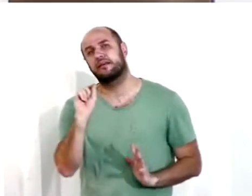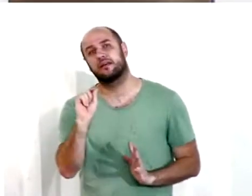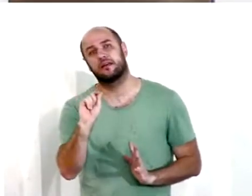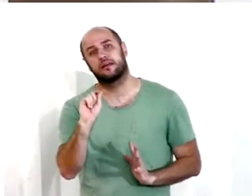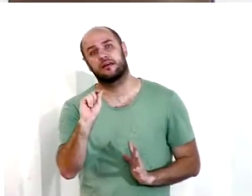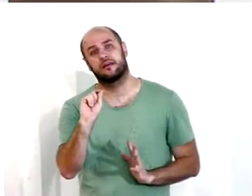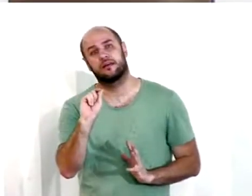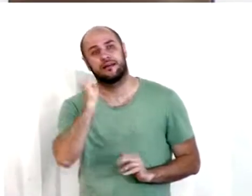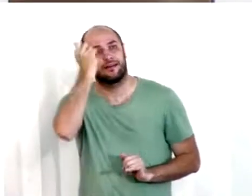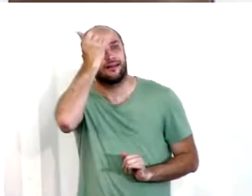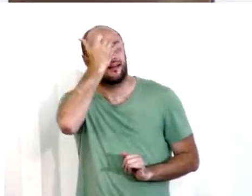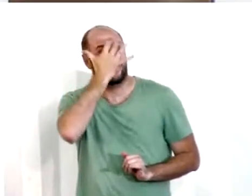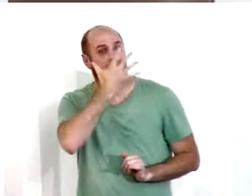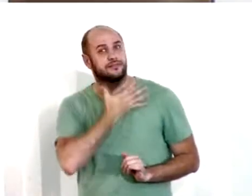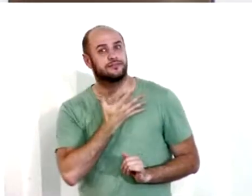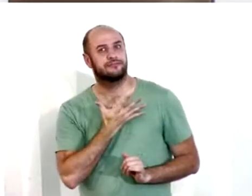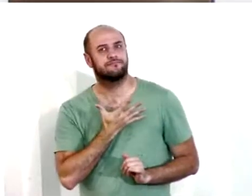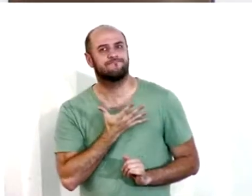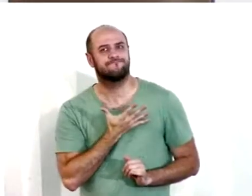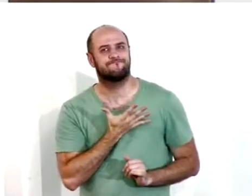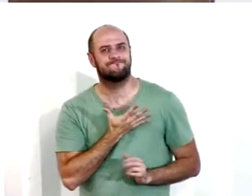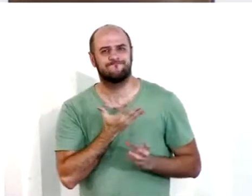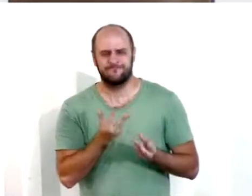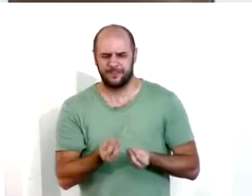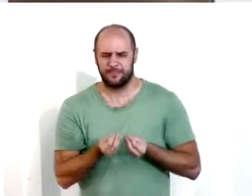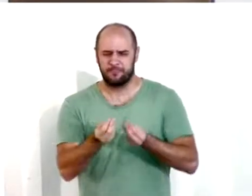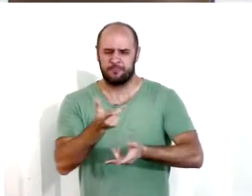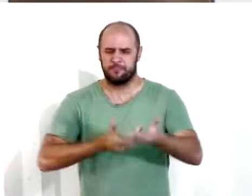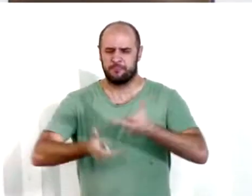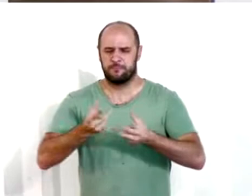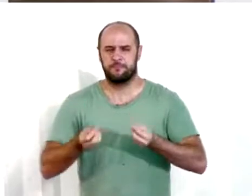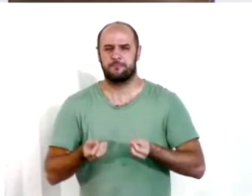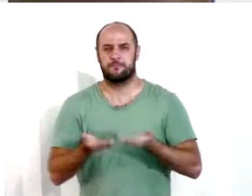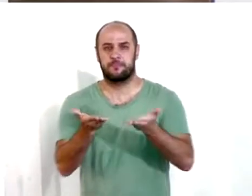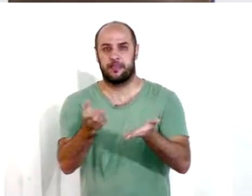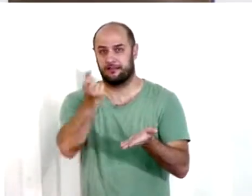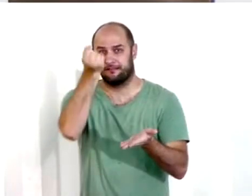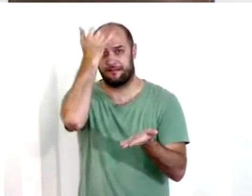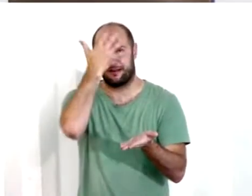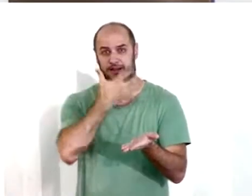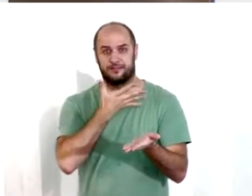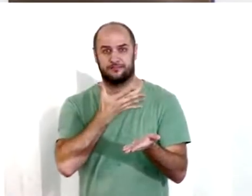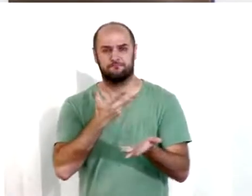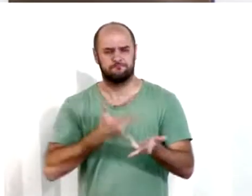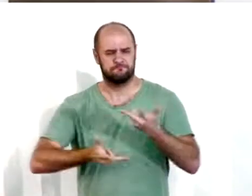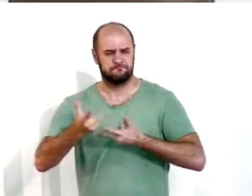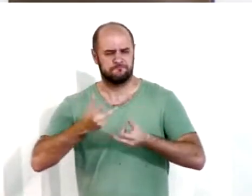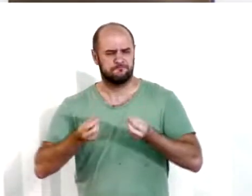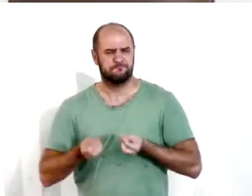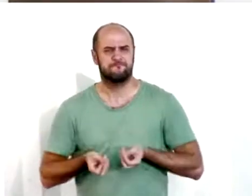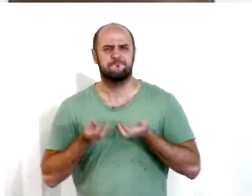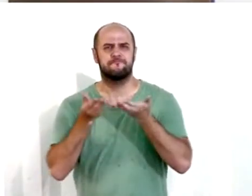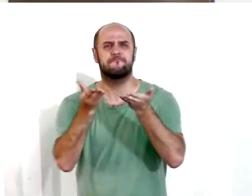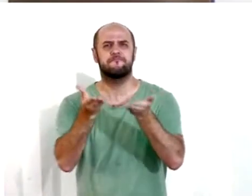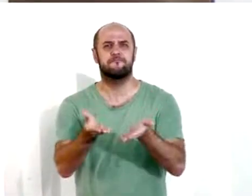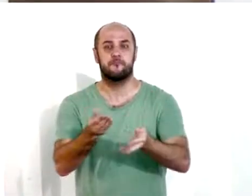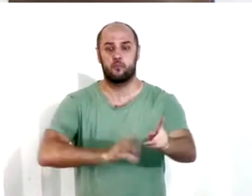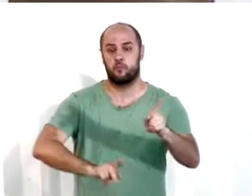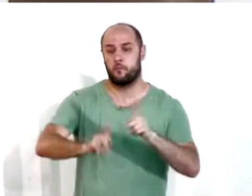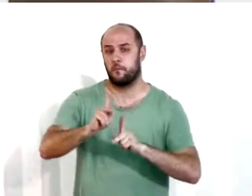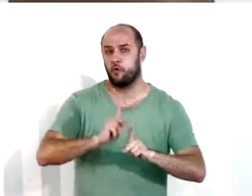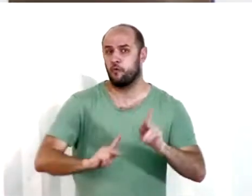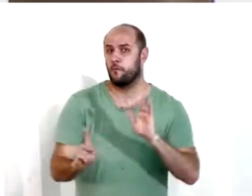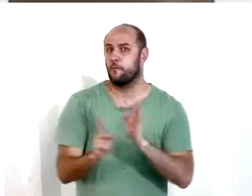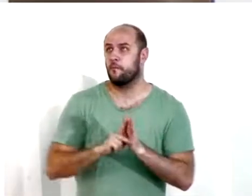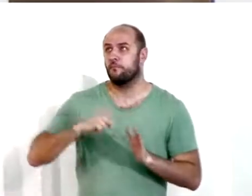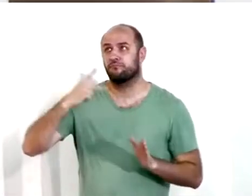dar graça. Deus, Ele dá um presente, a graça é um presente. Ele dá um presente ao seu povo.